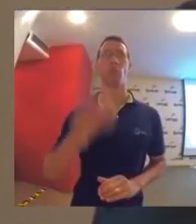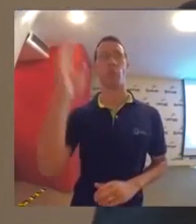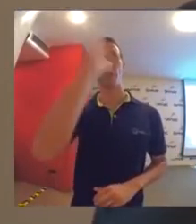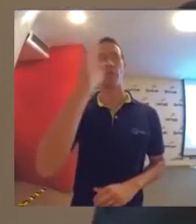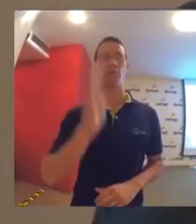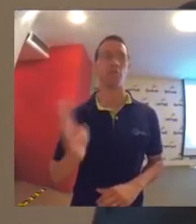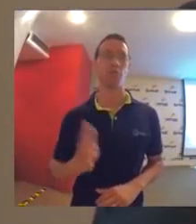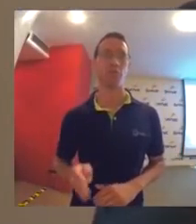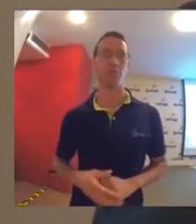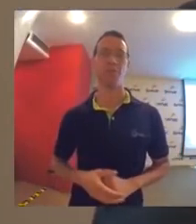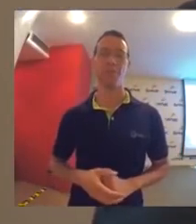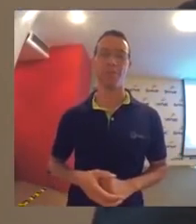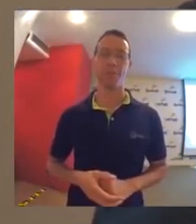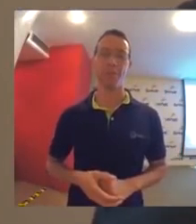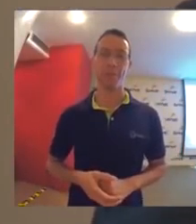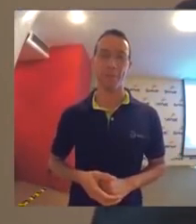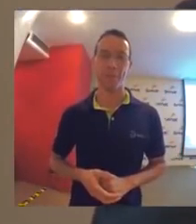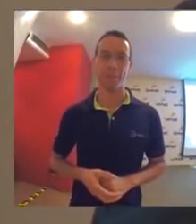brasileiros.